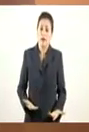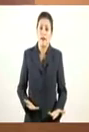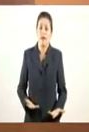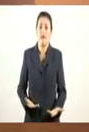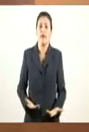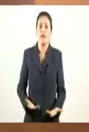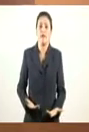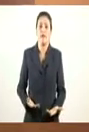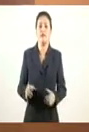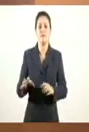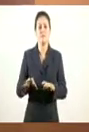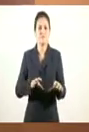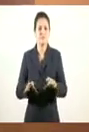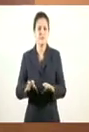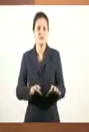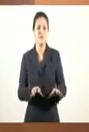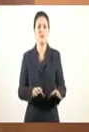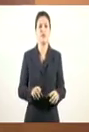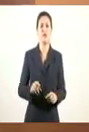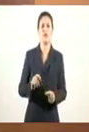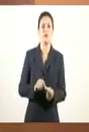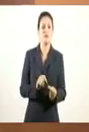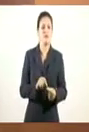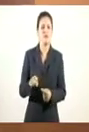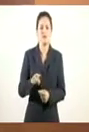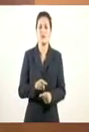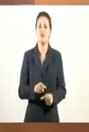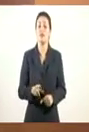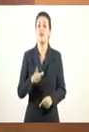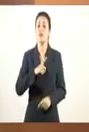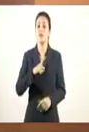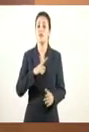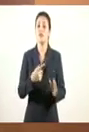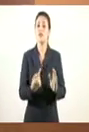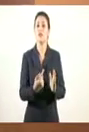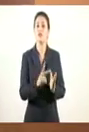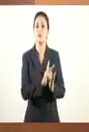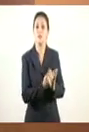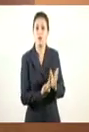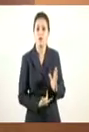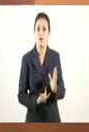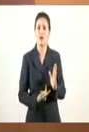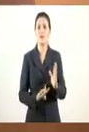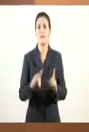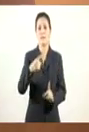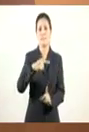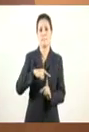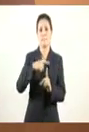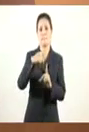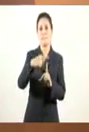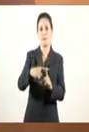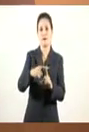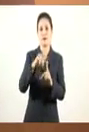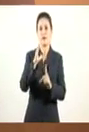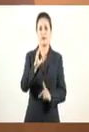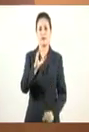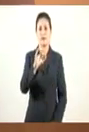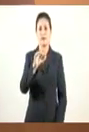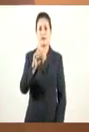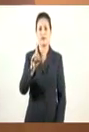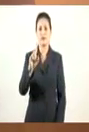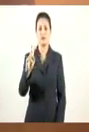destaco o programa Mais IDH, que vai, inclusive, tem como foco alguns dos municípios citados na